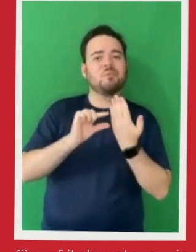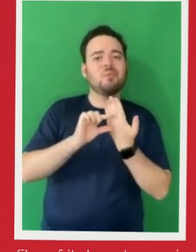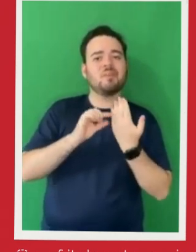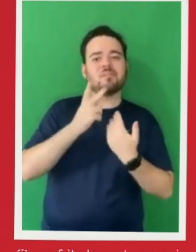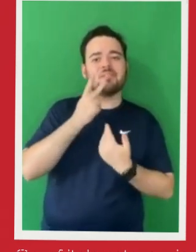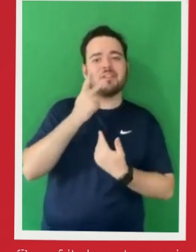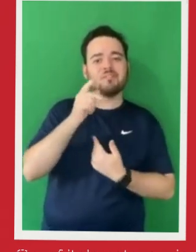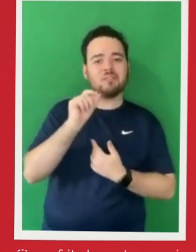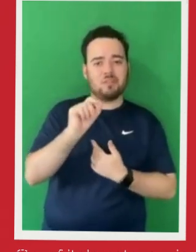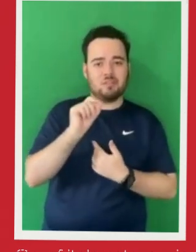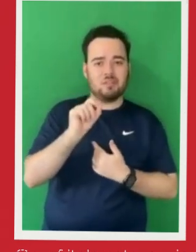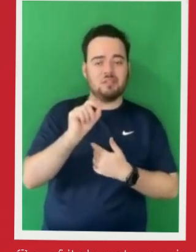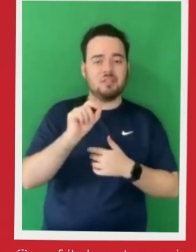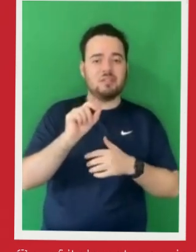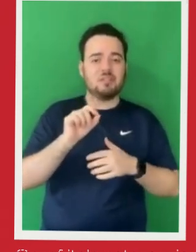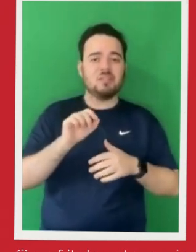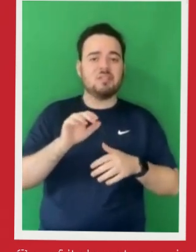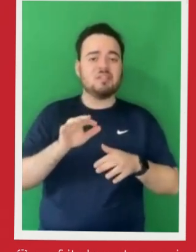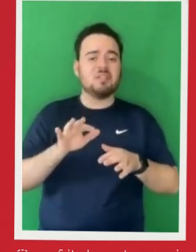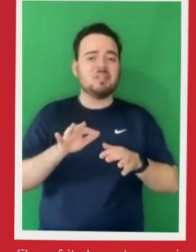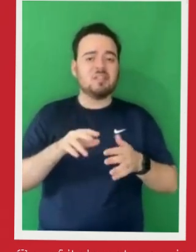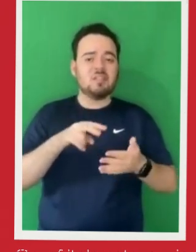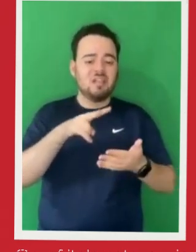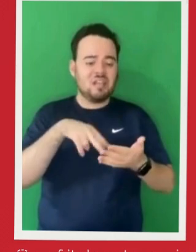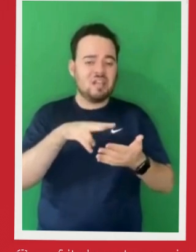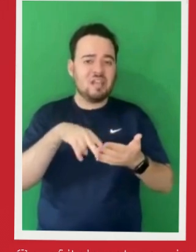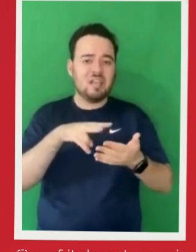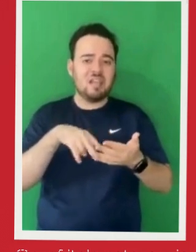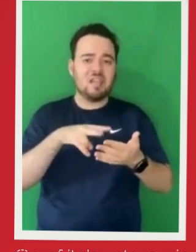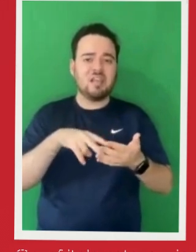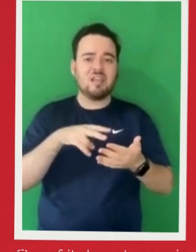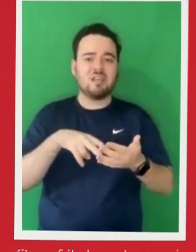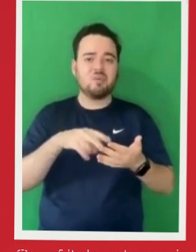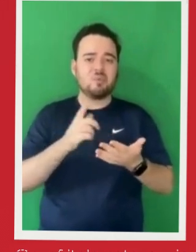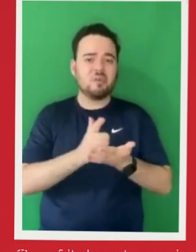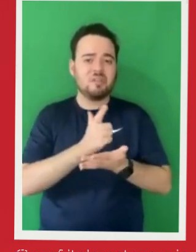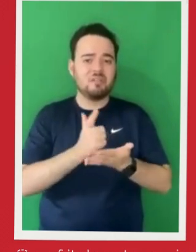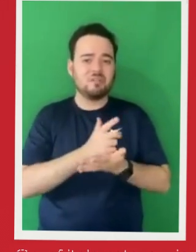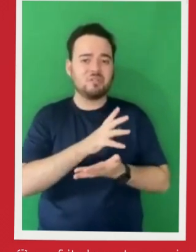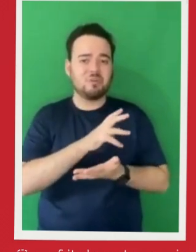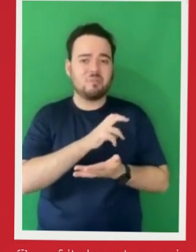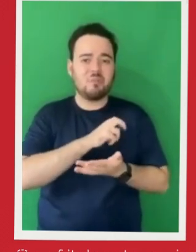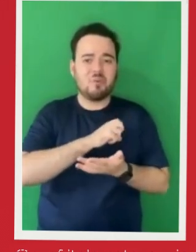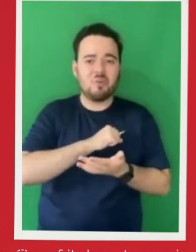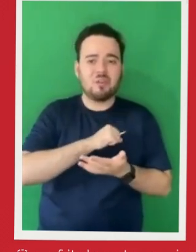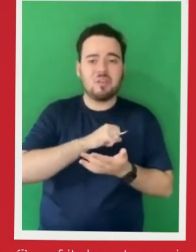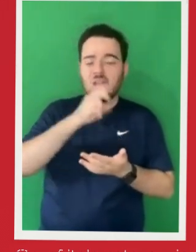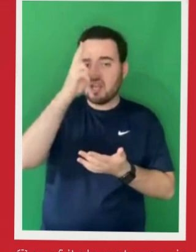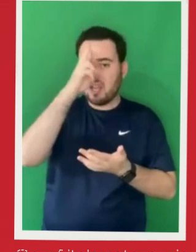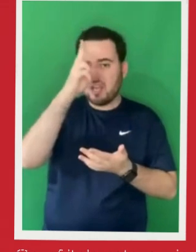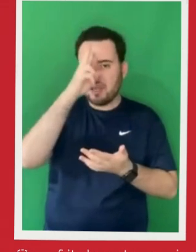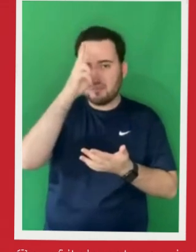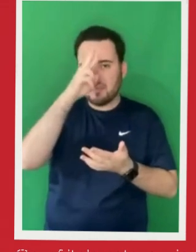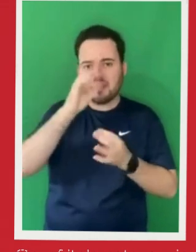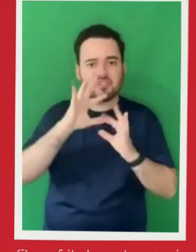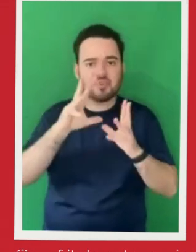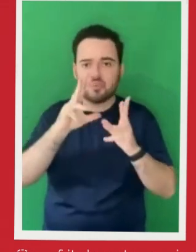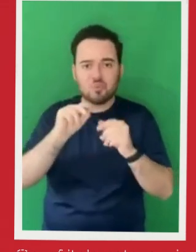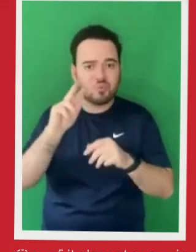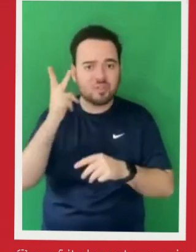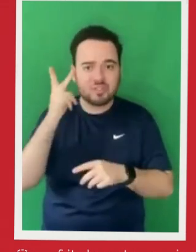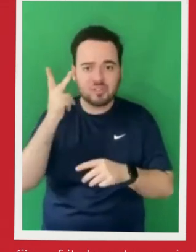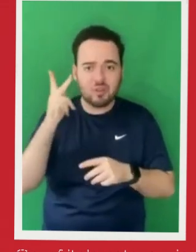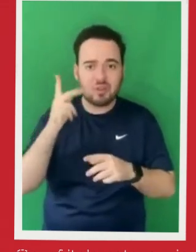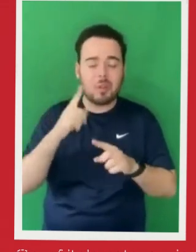a autora dizia que algumas vezes você termina de ler um romance, um livro de ficção, não é que você tenha que lembrar